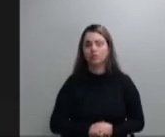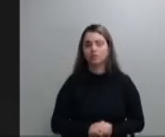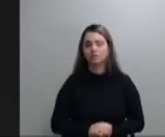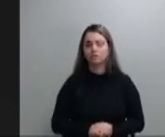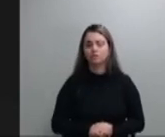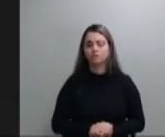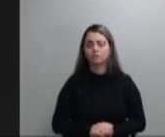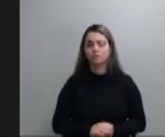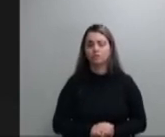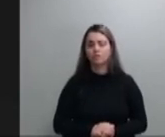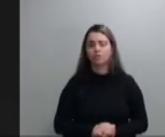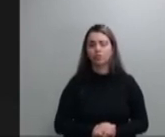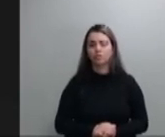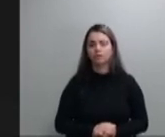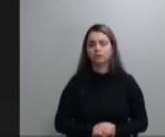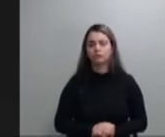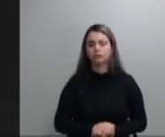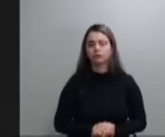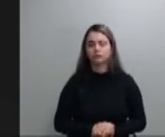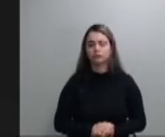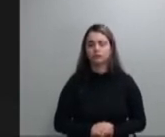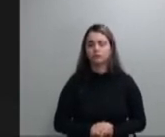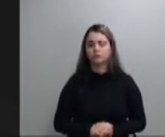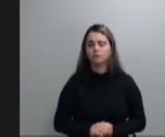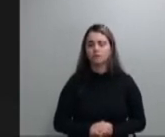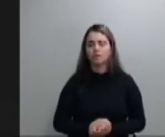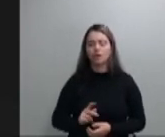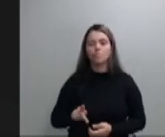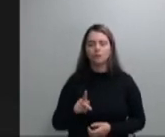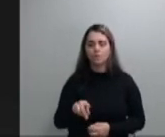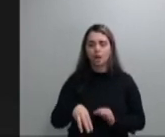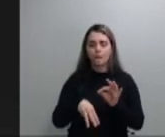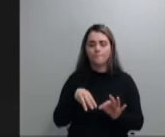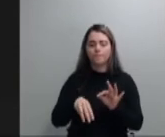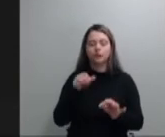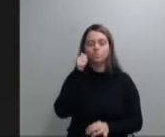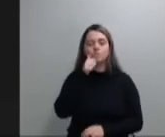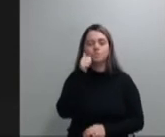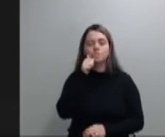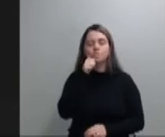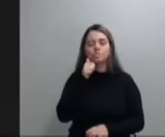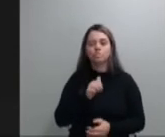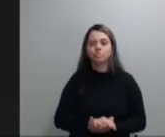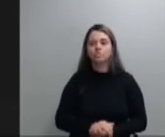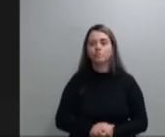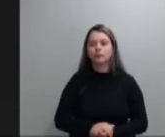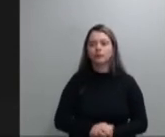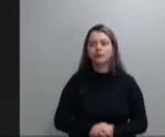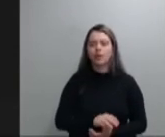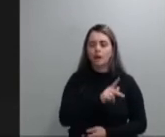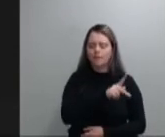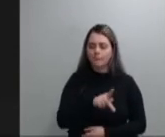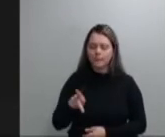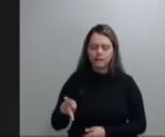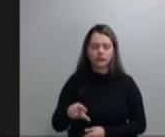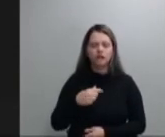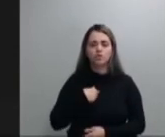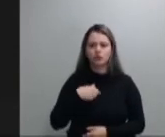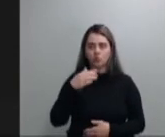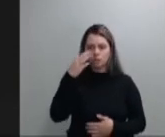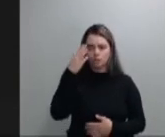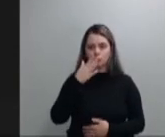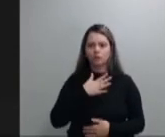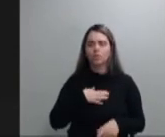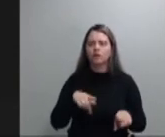na sequência eu colho o voto da ministra Regina presidente eu também uma vez mais peço licença ao ministro